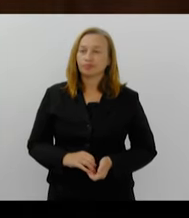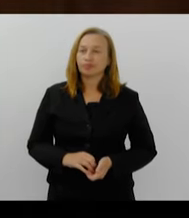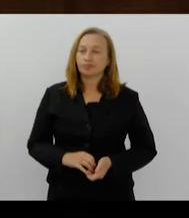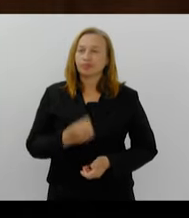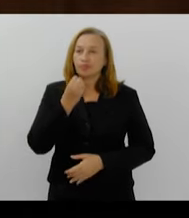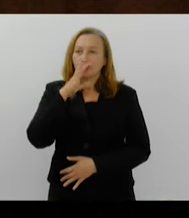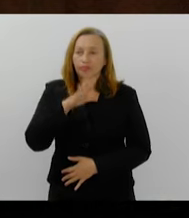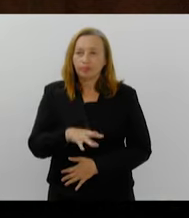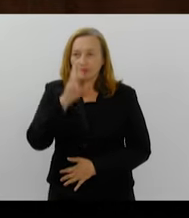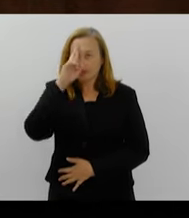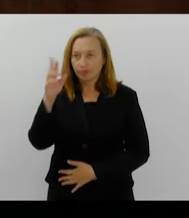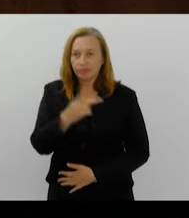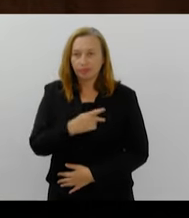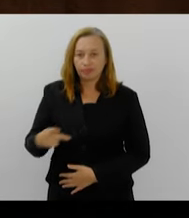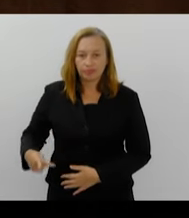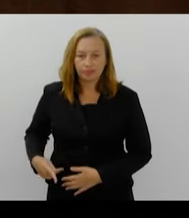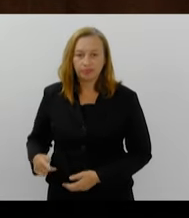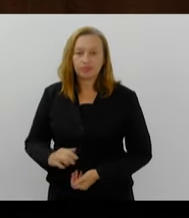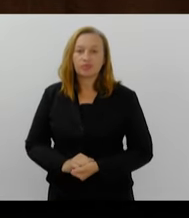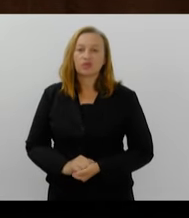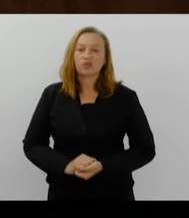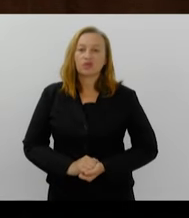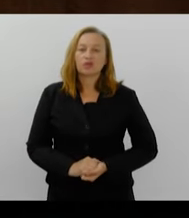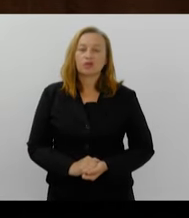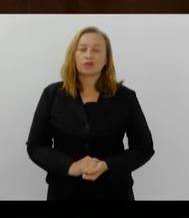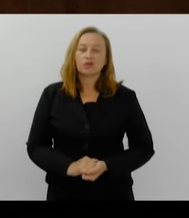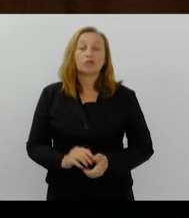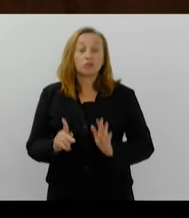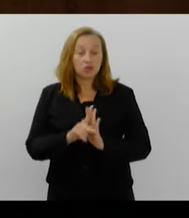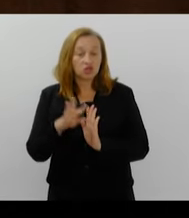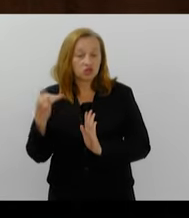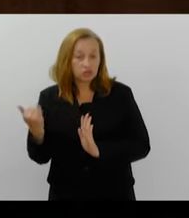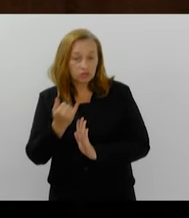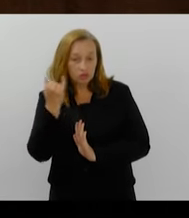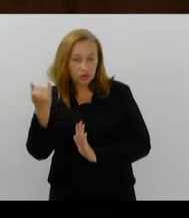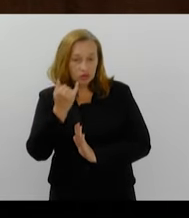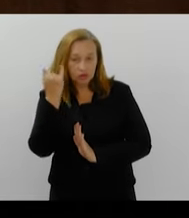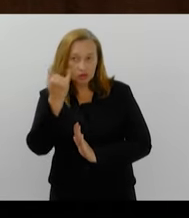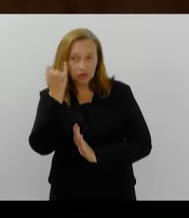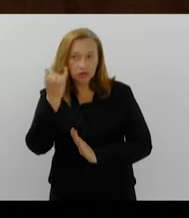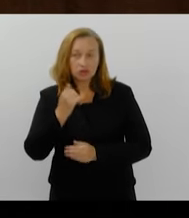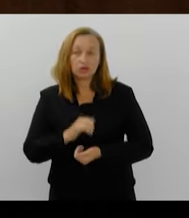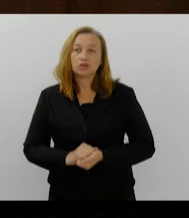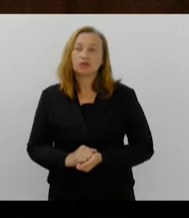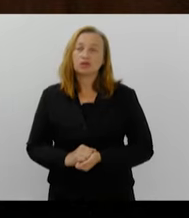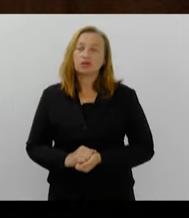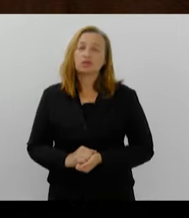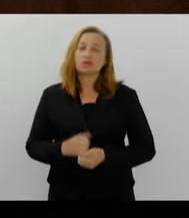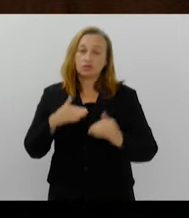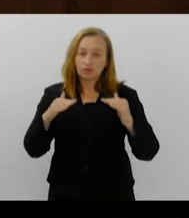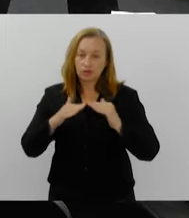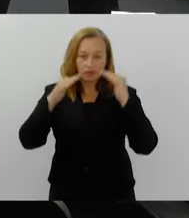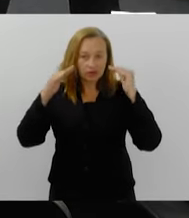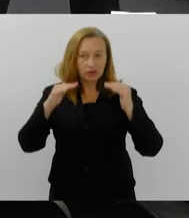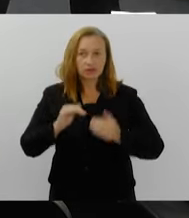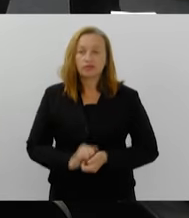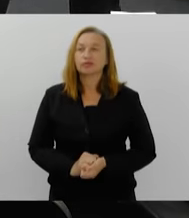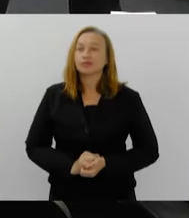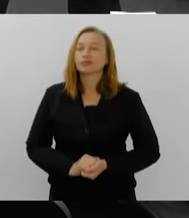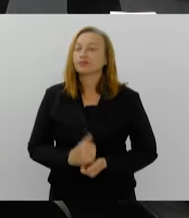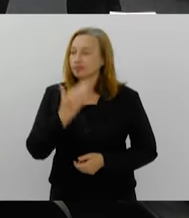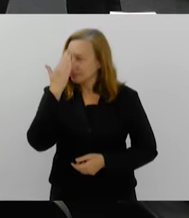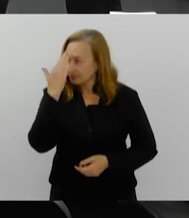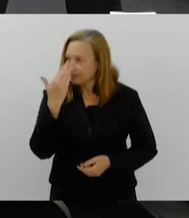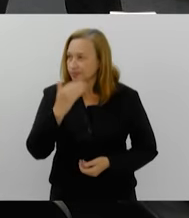Boa tarde, presidente. Projeto muito importante. Voto favorável.